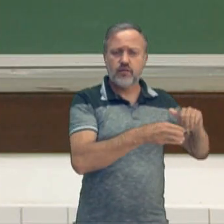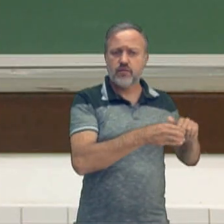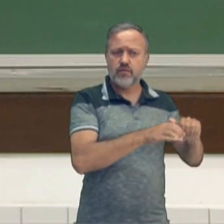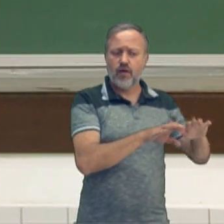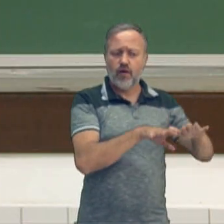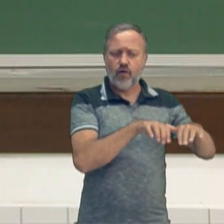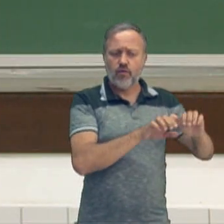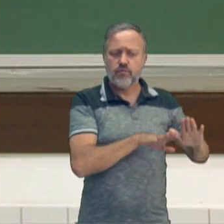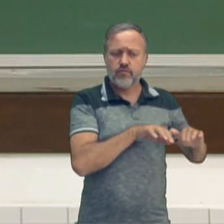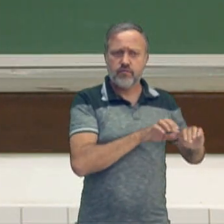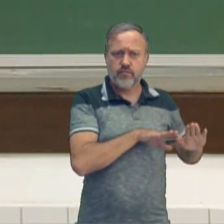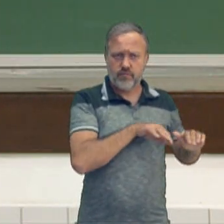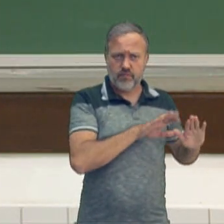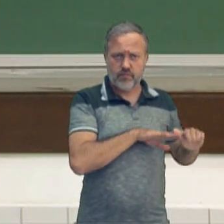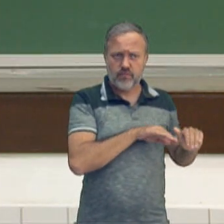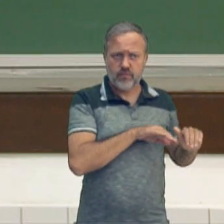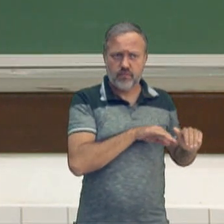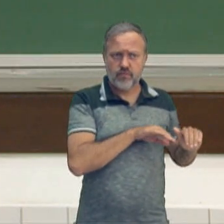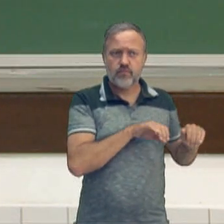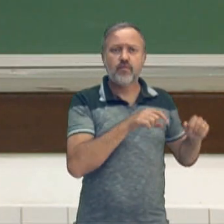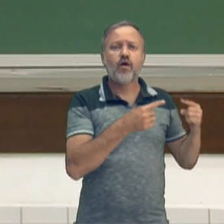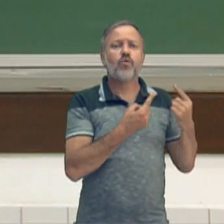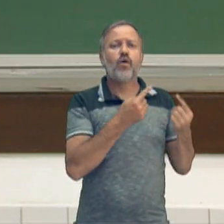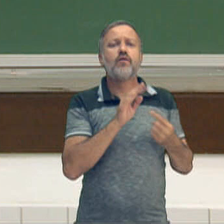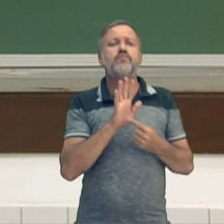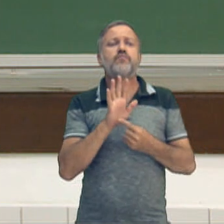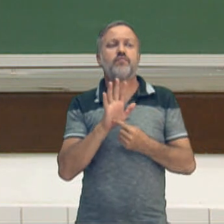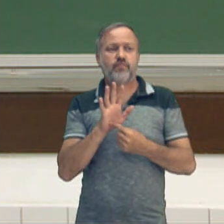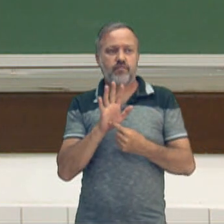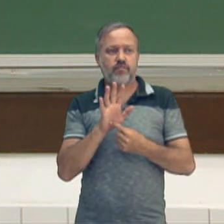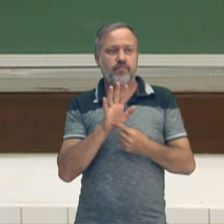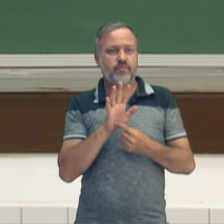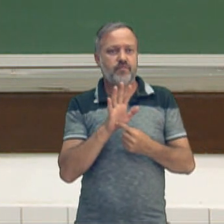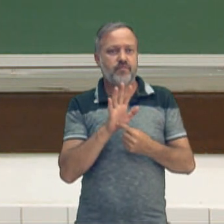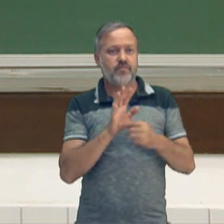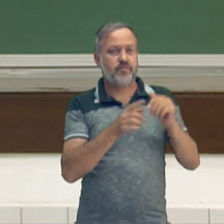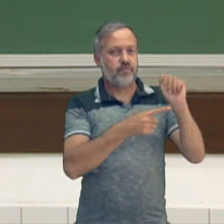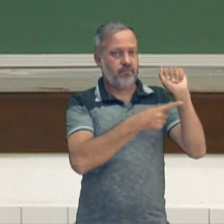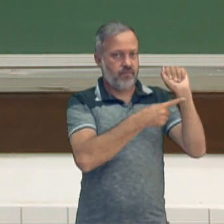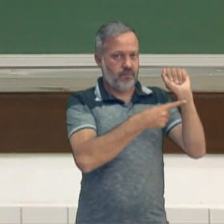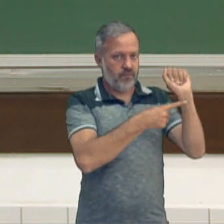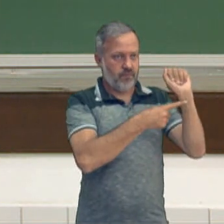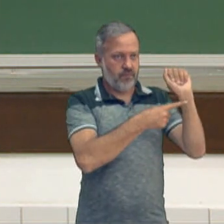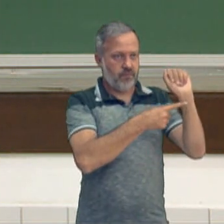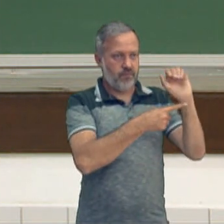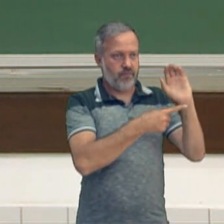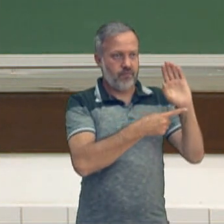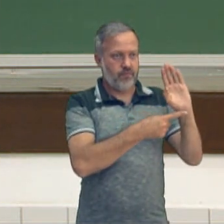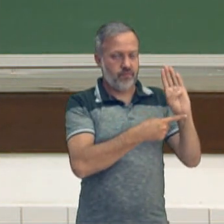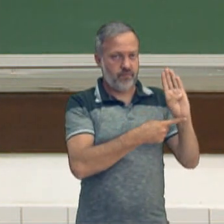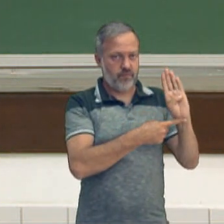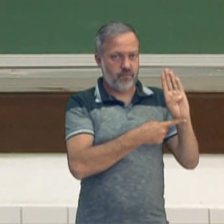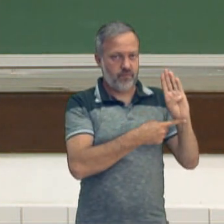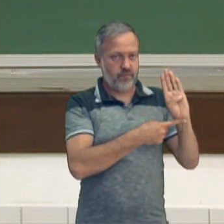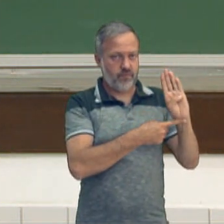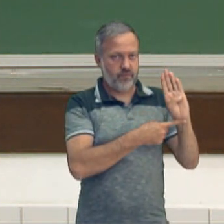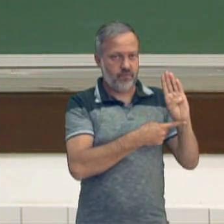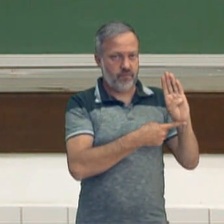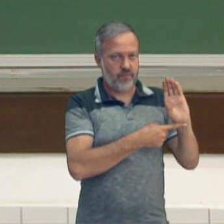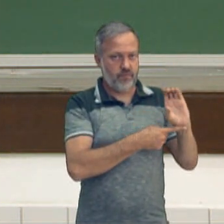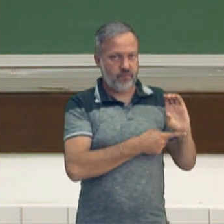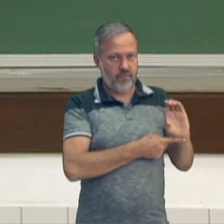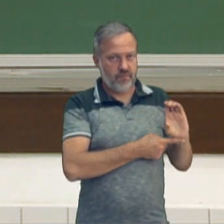monumento mesolítico, que marca o quê? Letra A, as fases da Lua, letra B, os anos e os